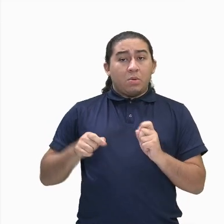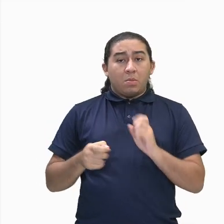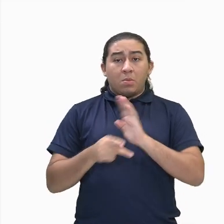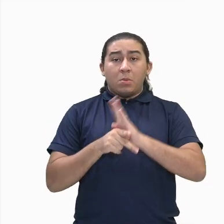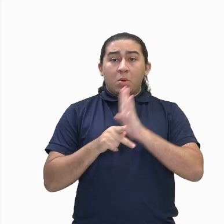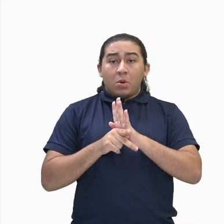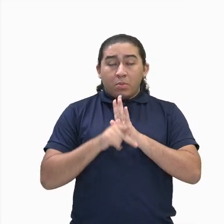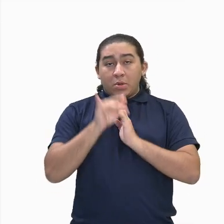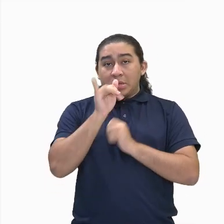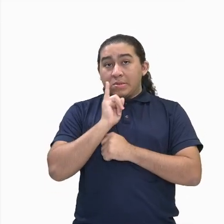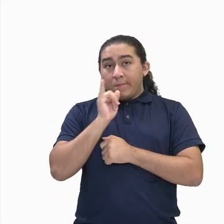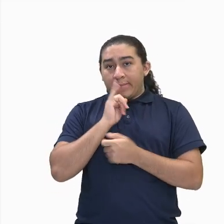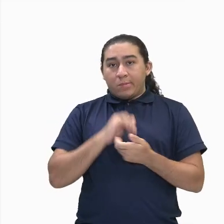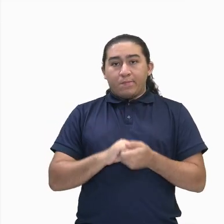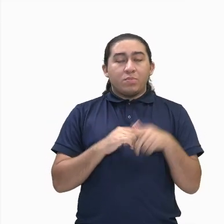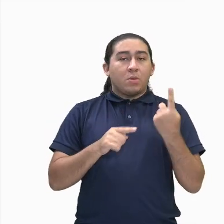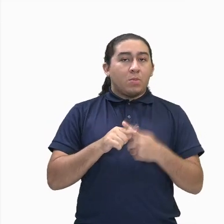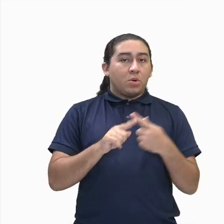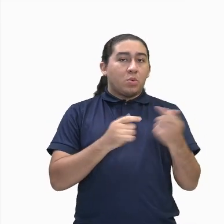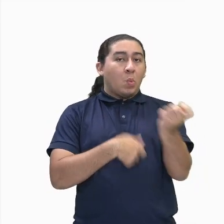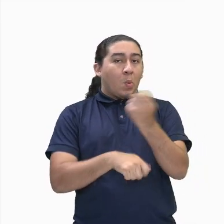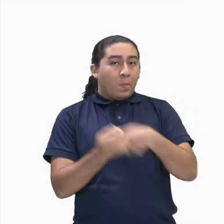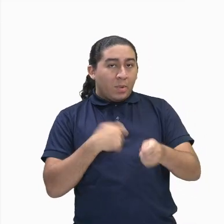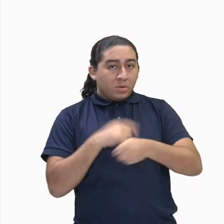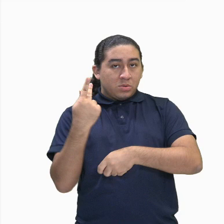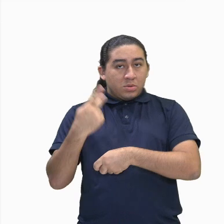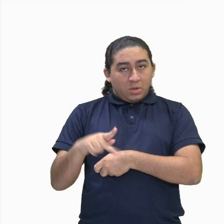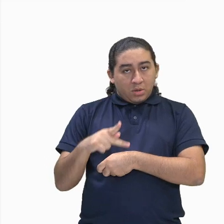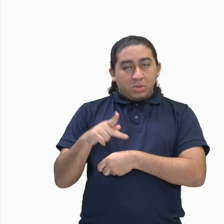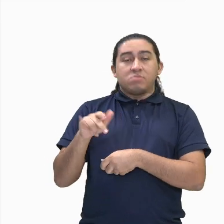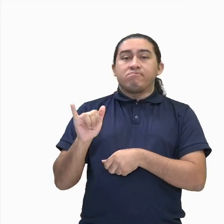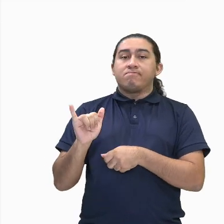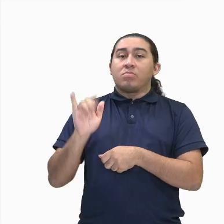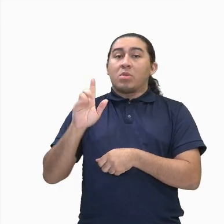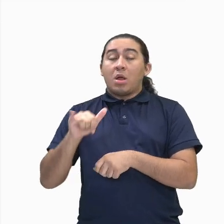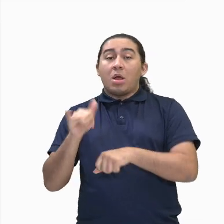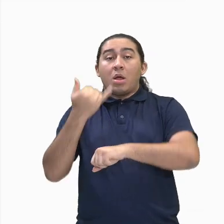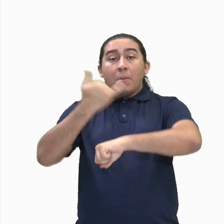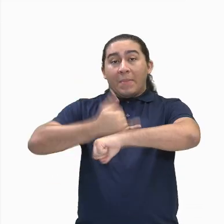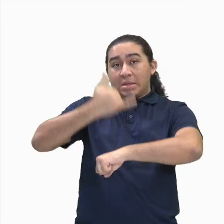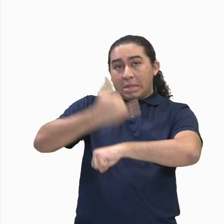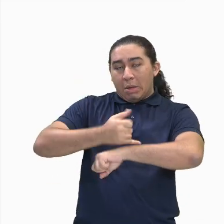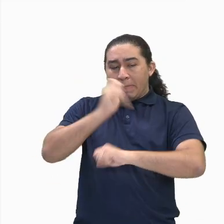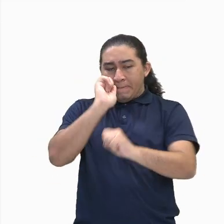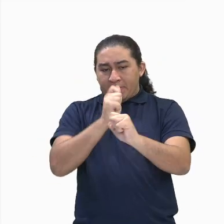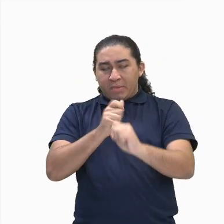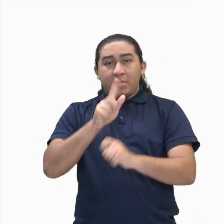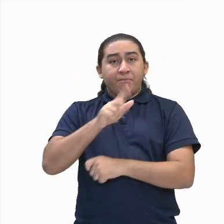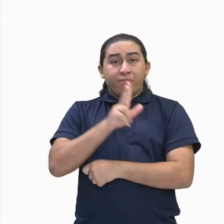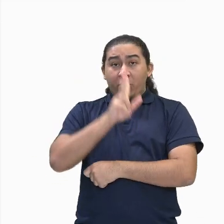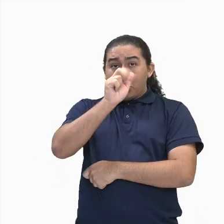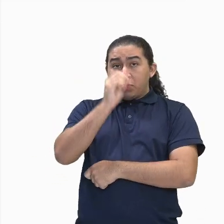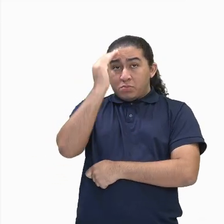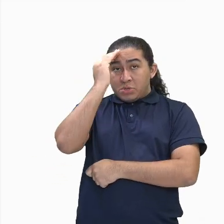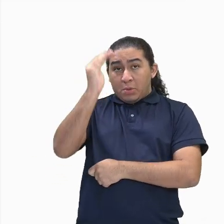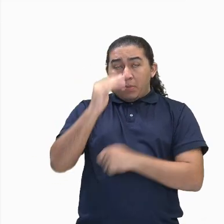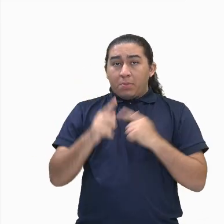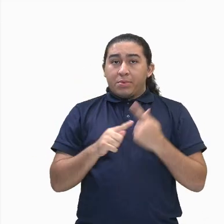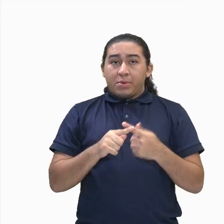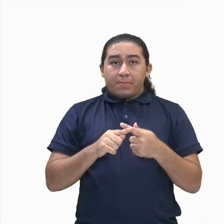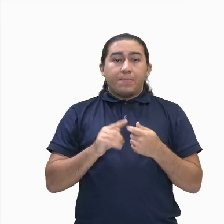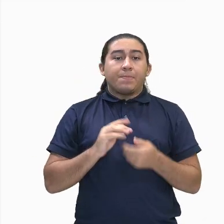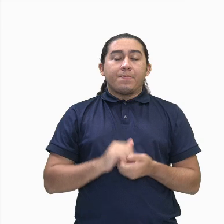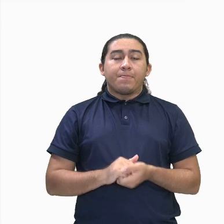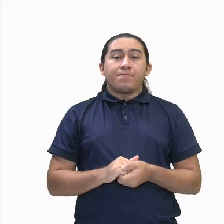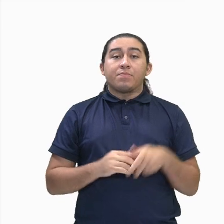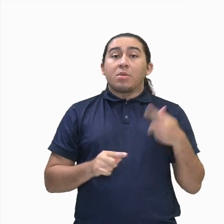Porque nas formas de comércio, a questão da metalurgia era muito forte. Por quê?